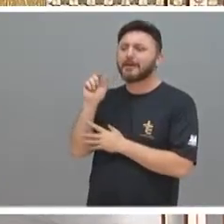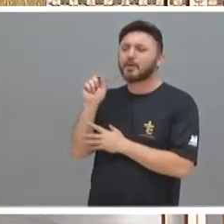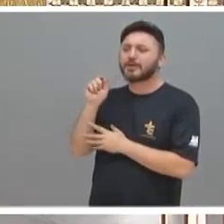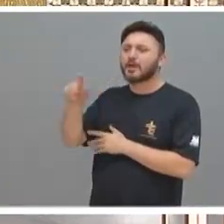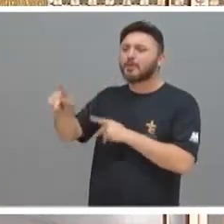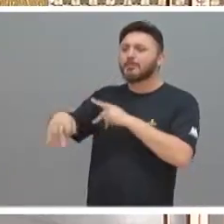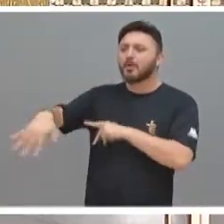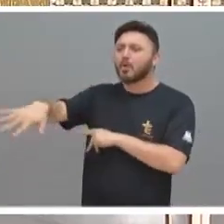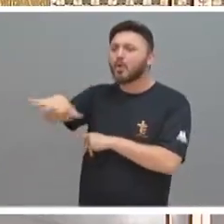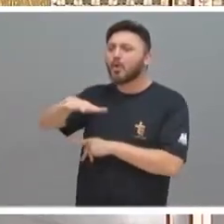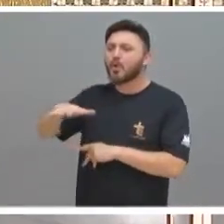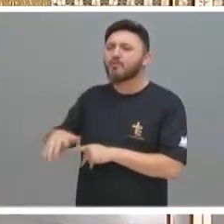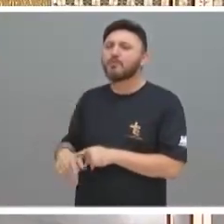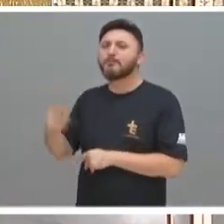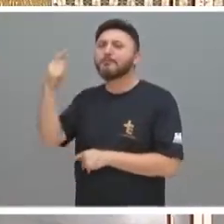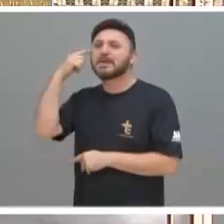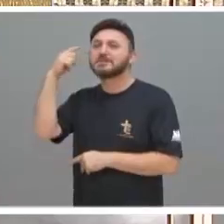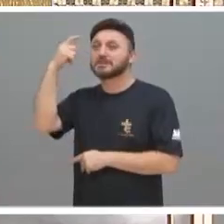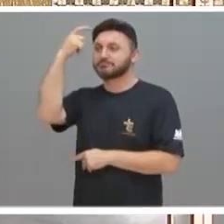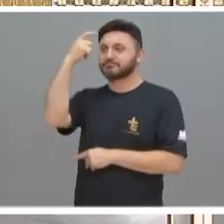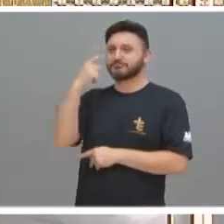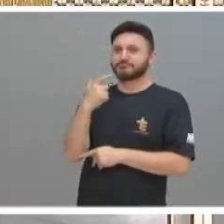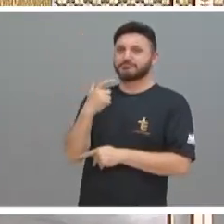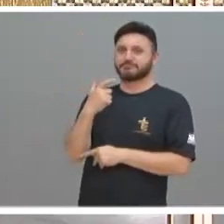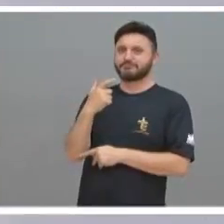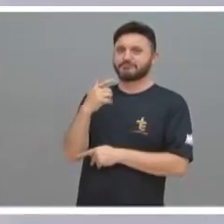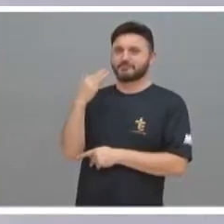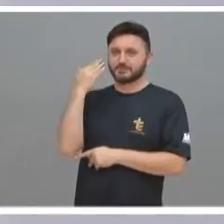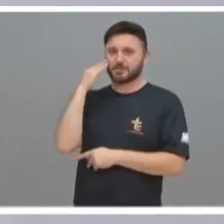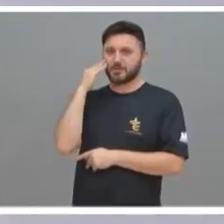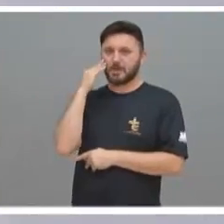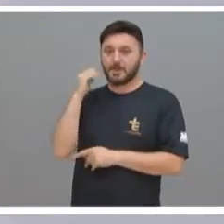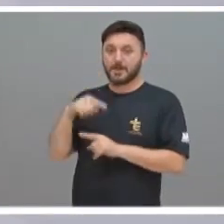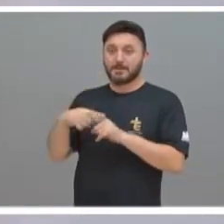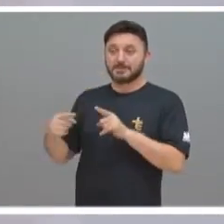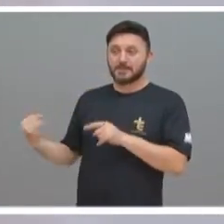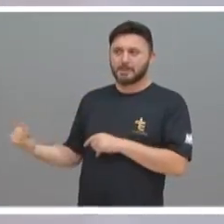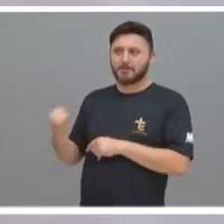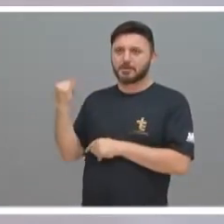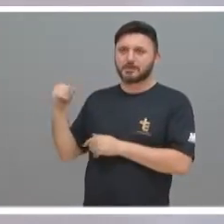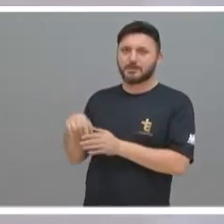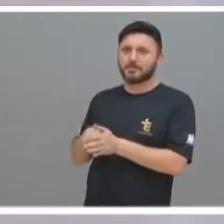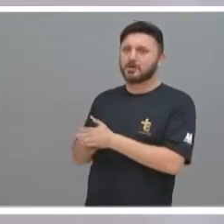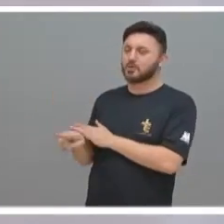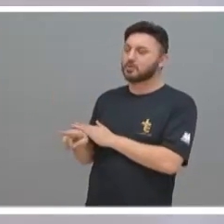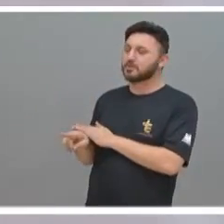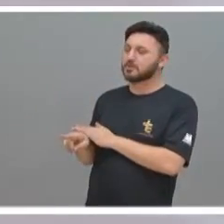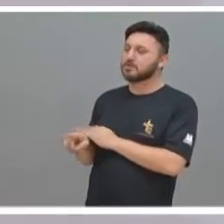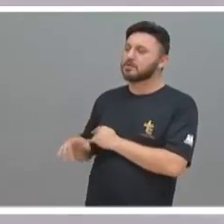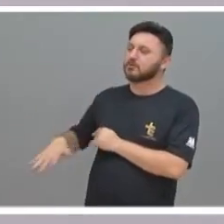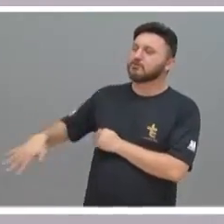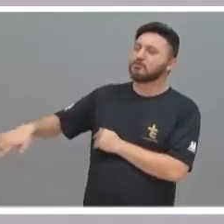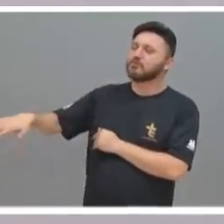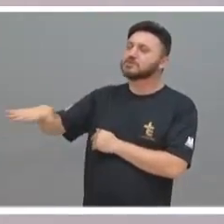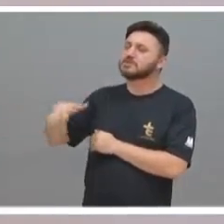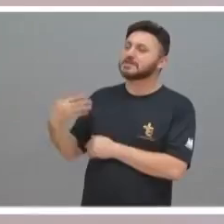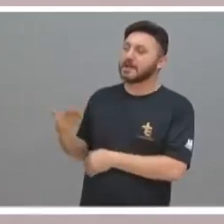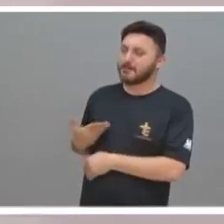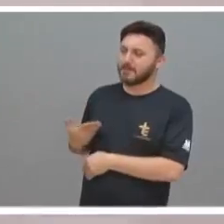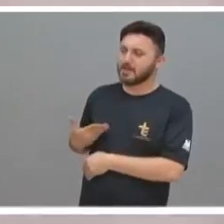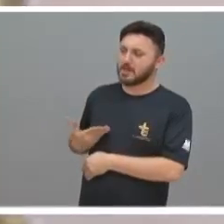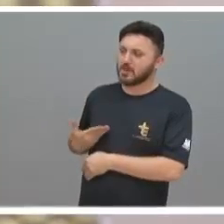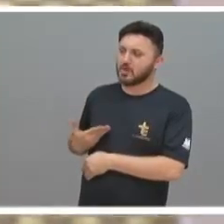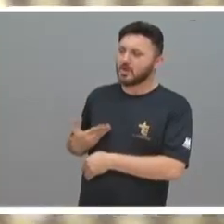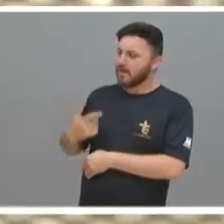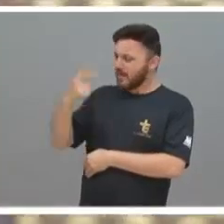Mas a pergunta mais importante foi feita a eles: e para vocês, quem sou eu? E